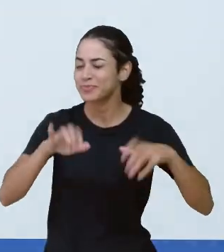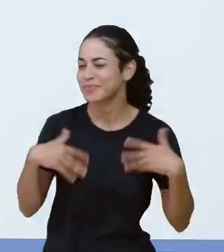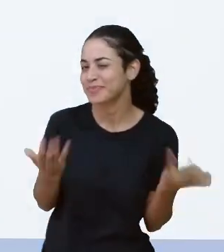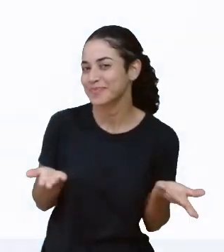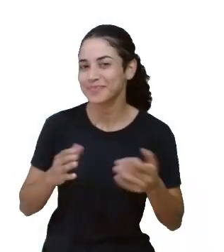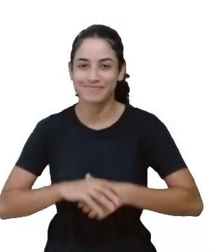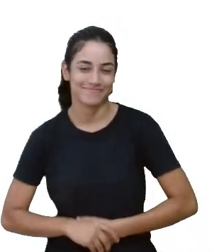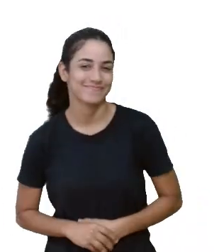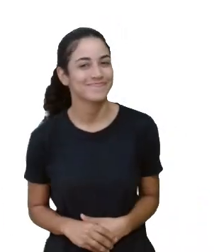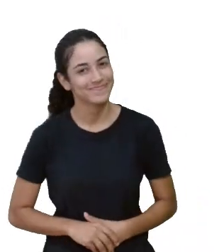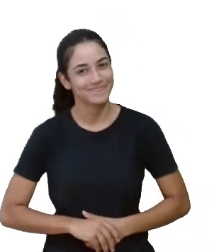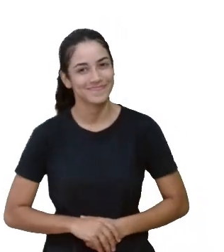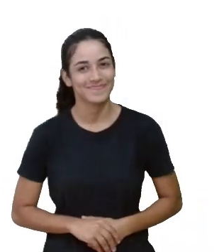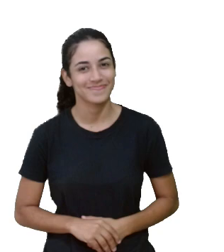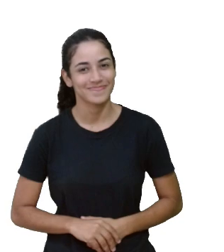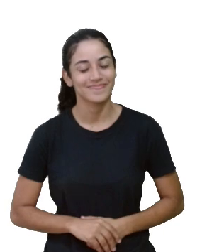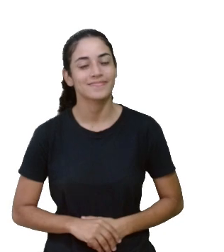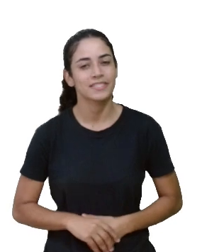hoje é